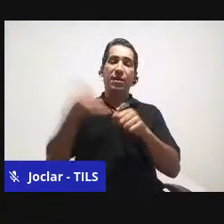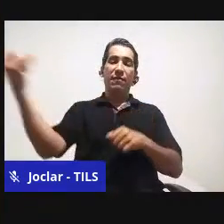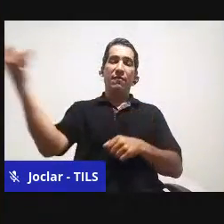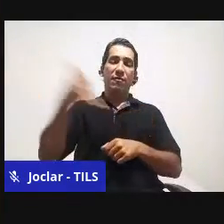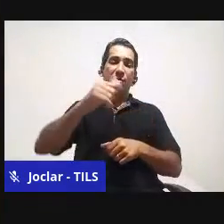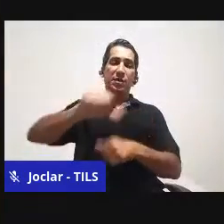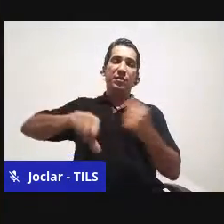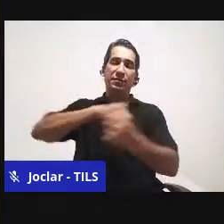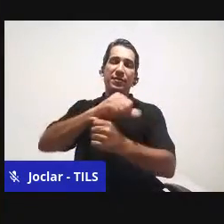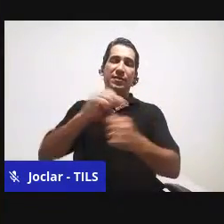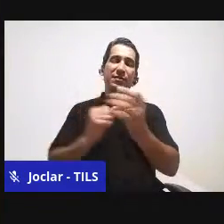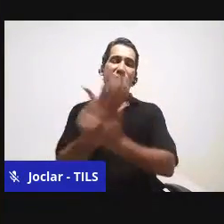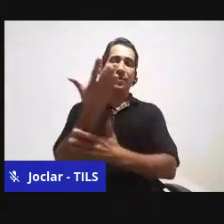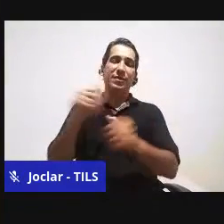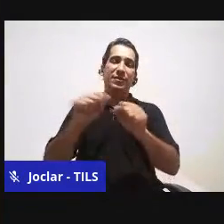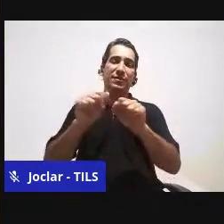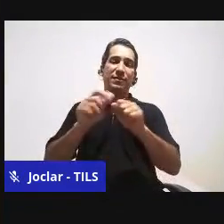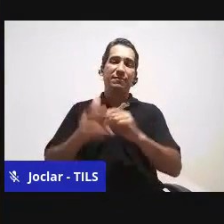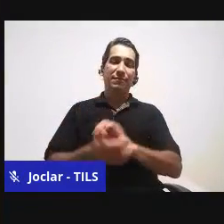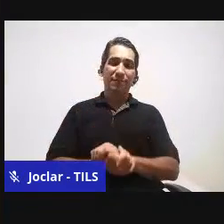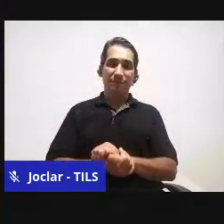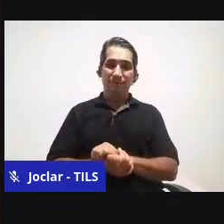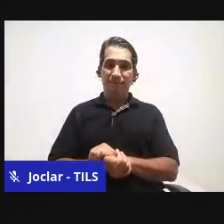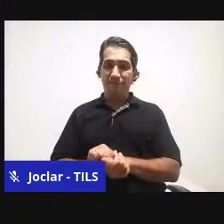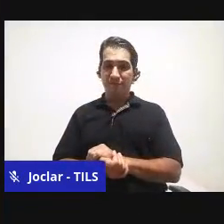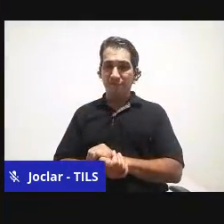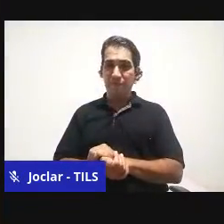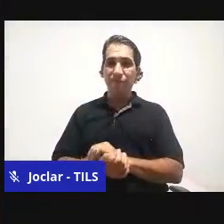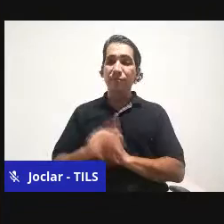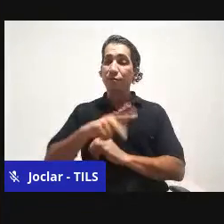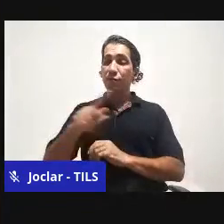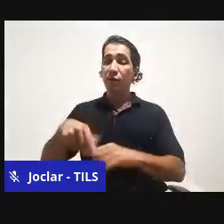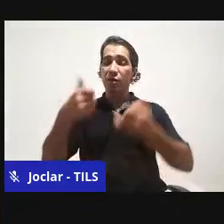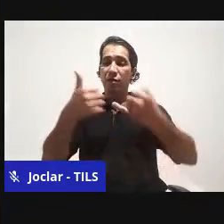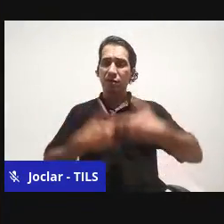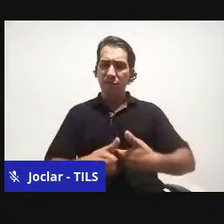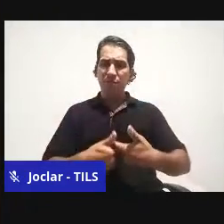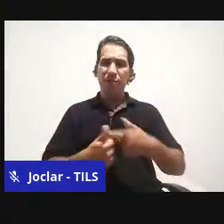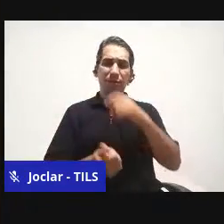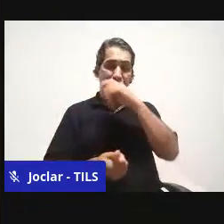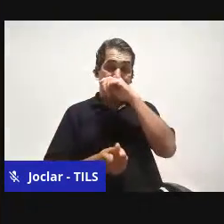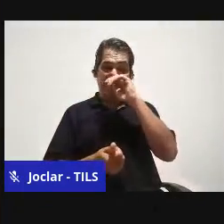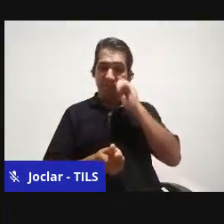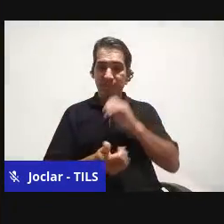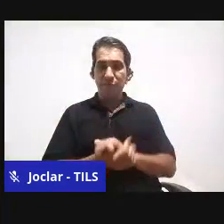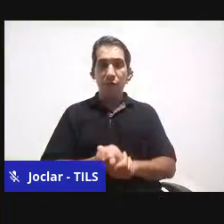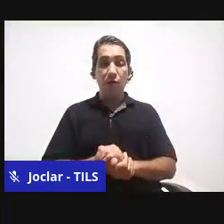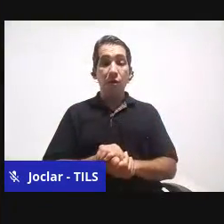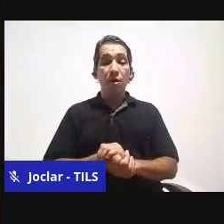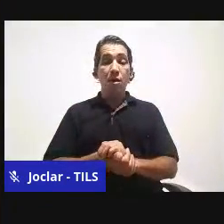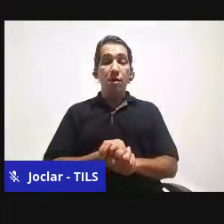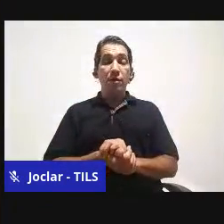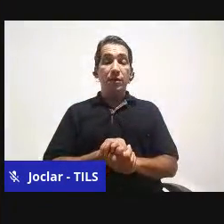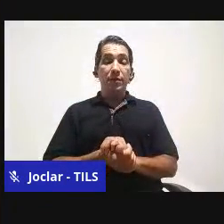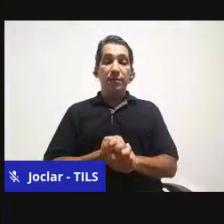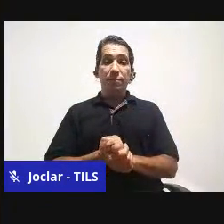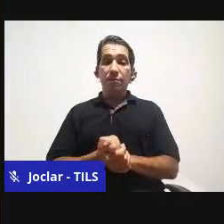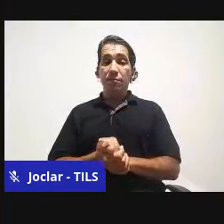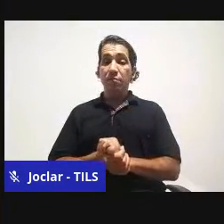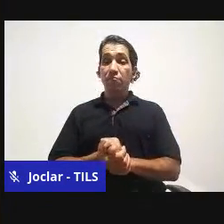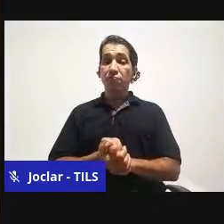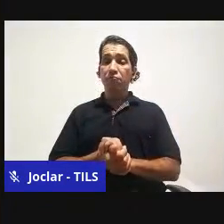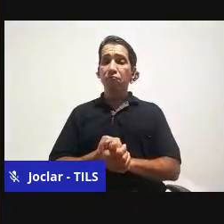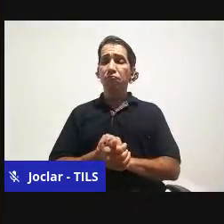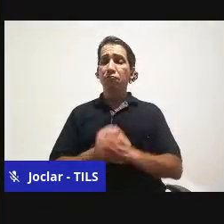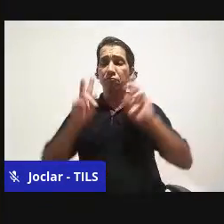de fato é o seguinte, o que, só para salientar, que o ser humano tem uma capacidade que mesmo as